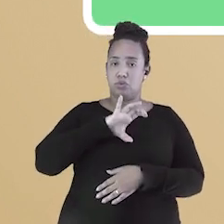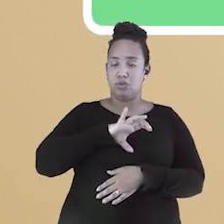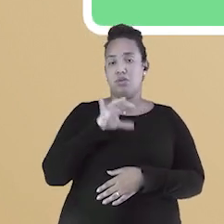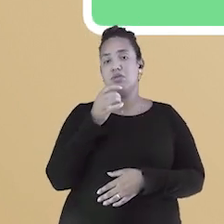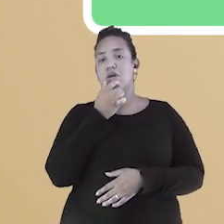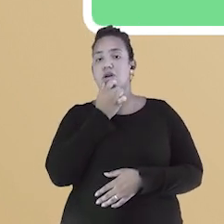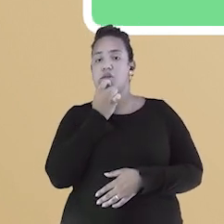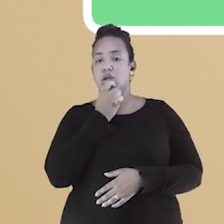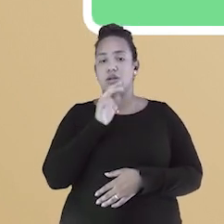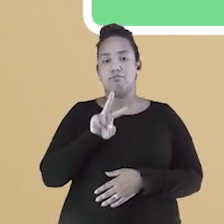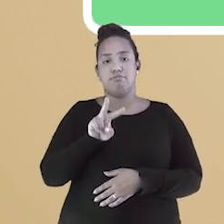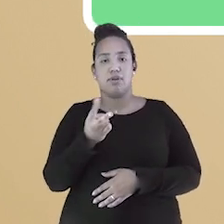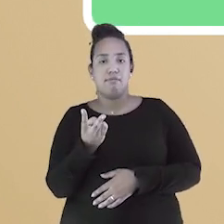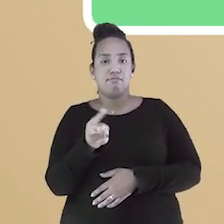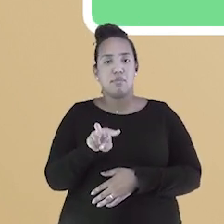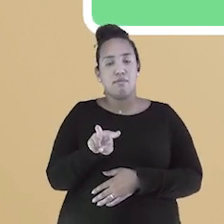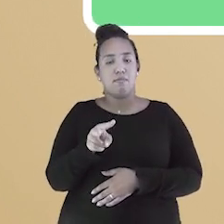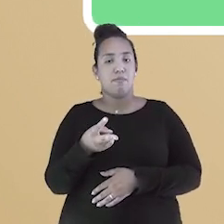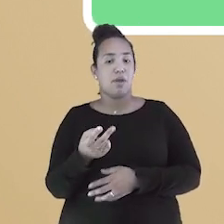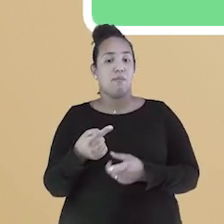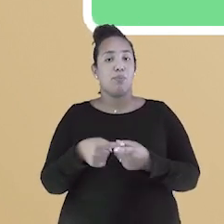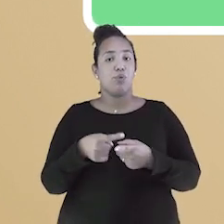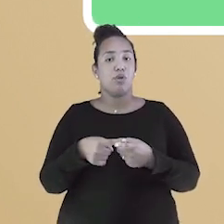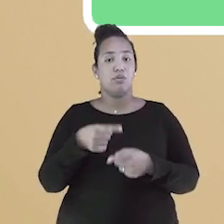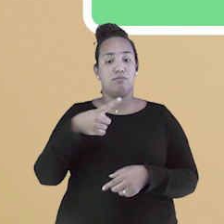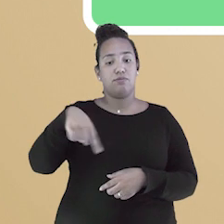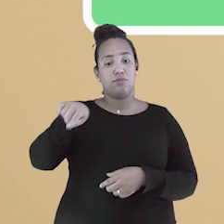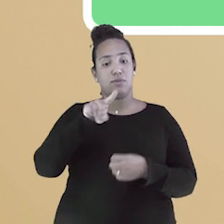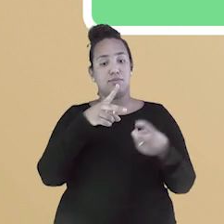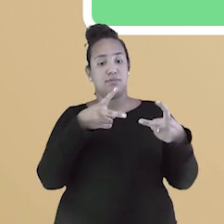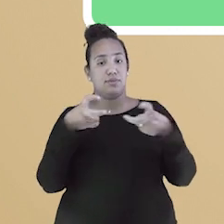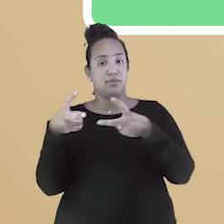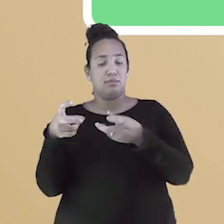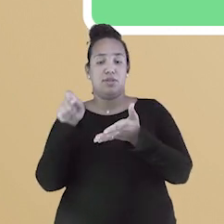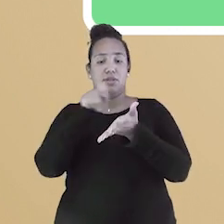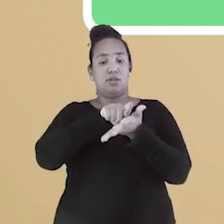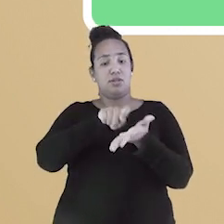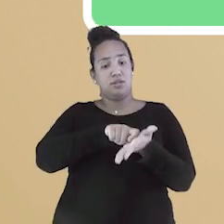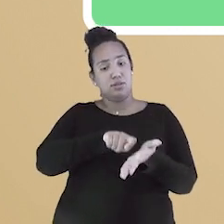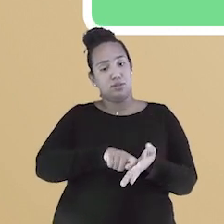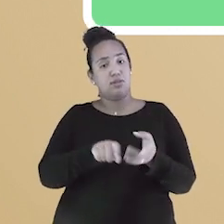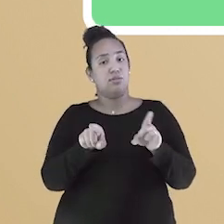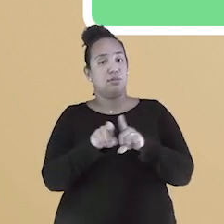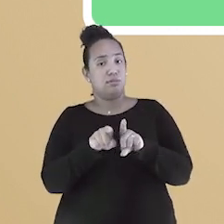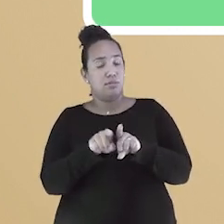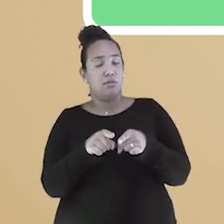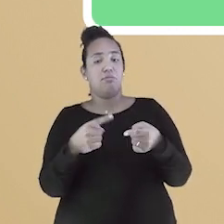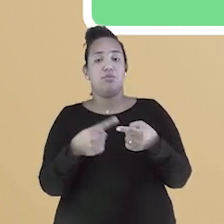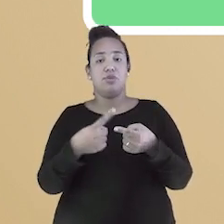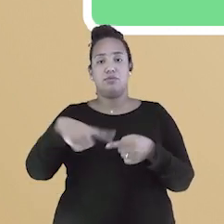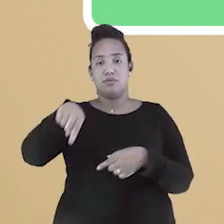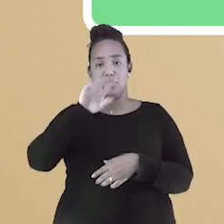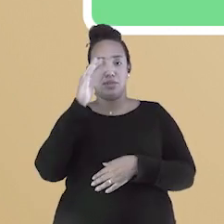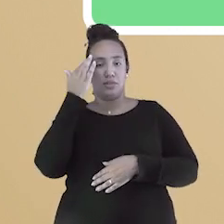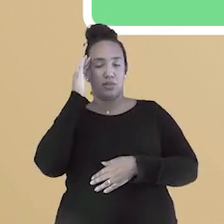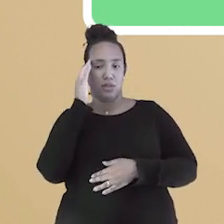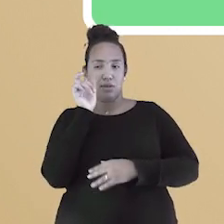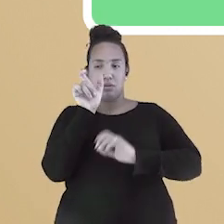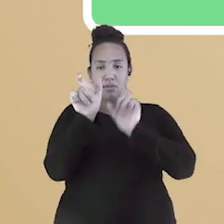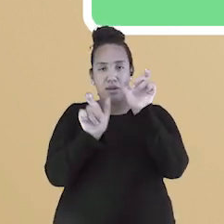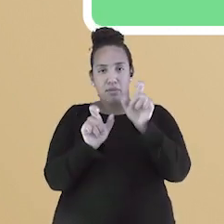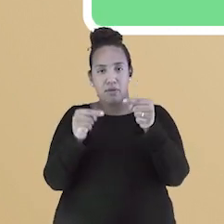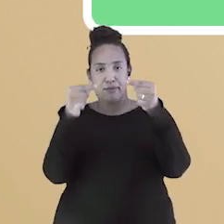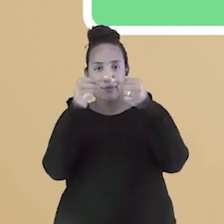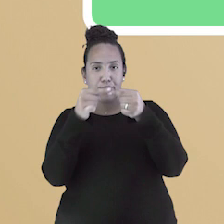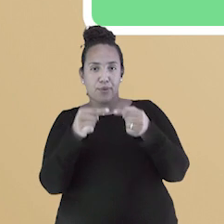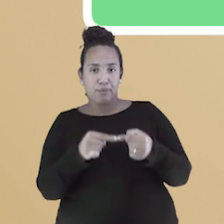Faço essas variações justamente para que vão percebendo outras palavras e estruturas no processo. Portanto, não estranhe o fato de eu